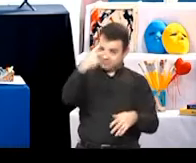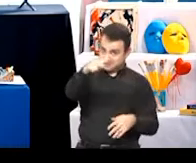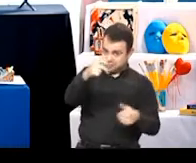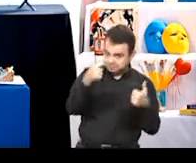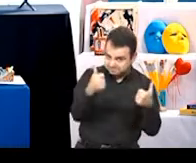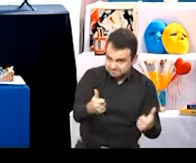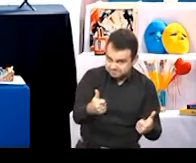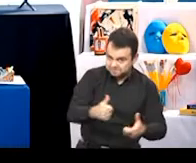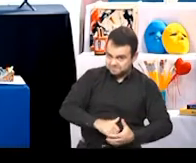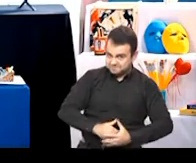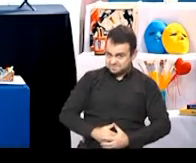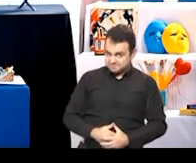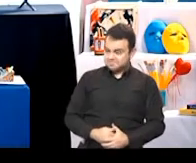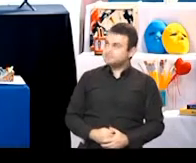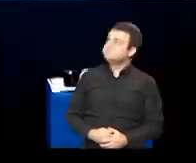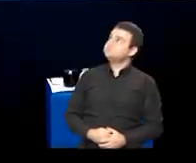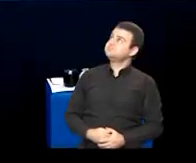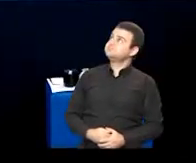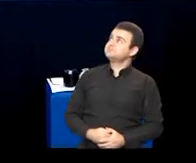vocês.